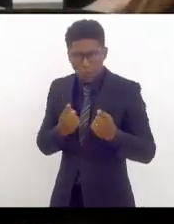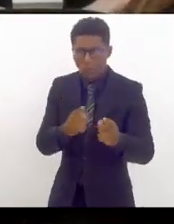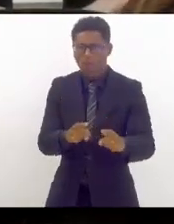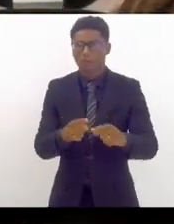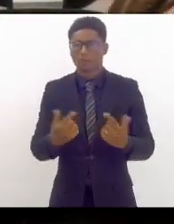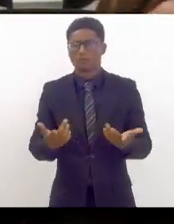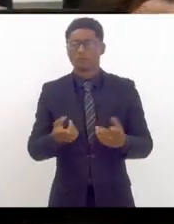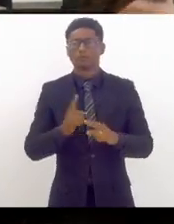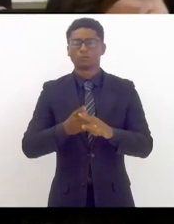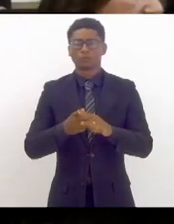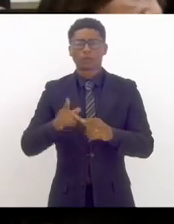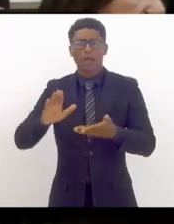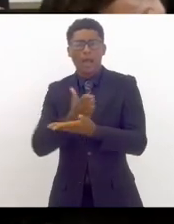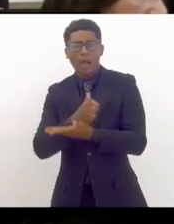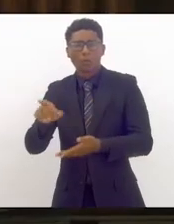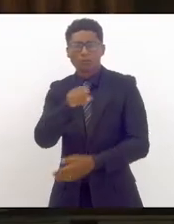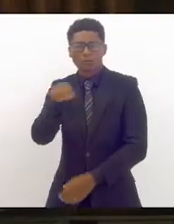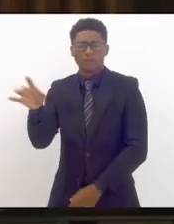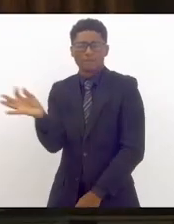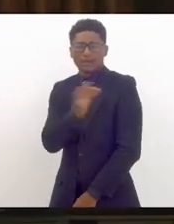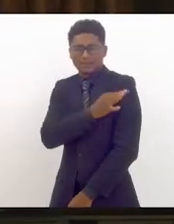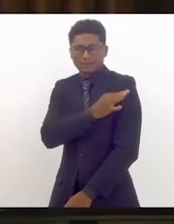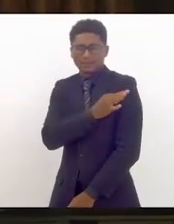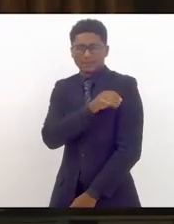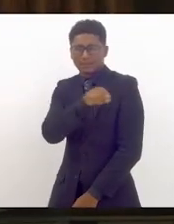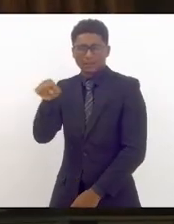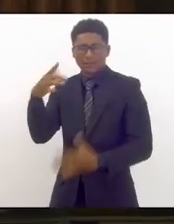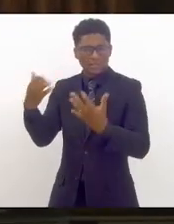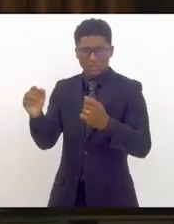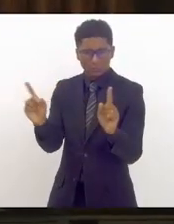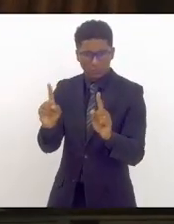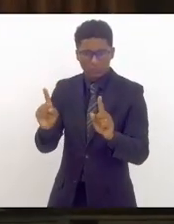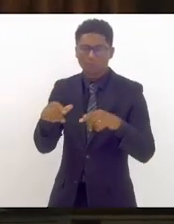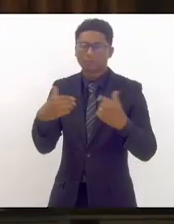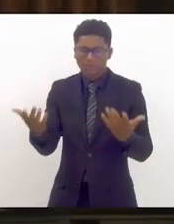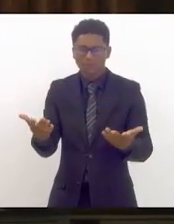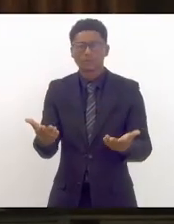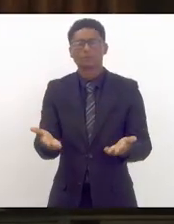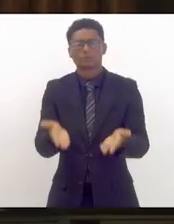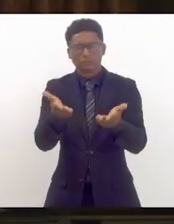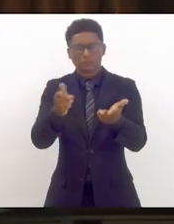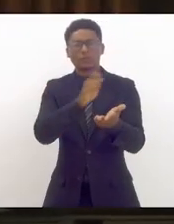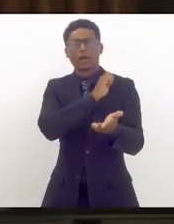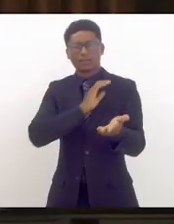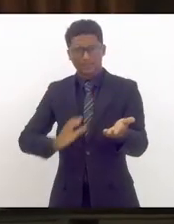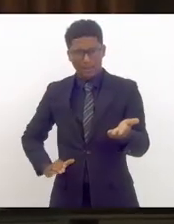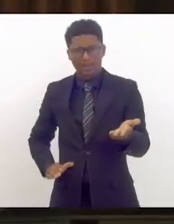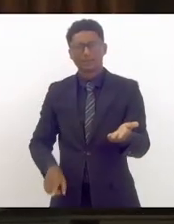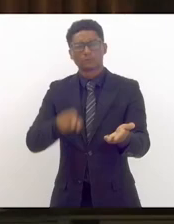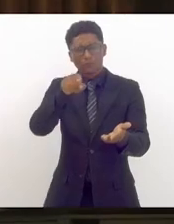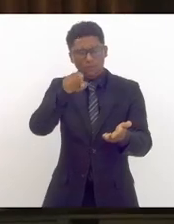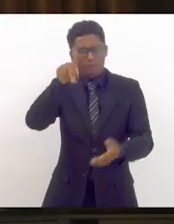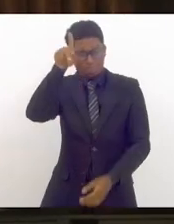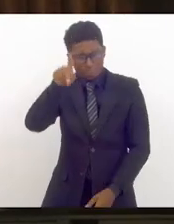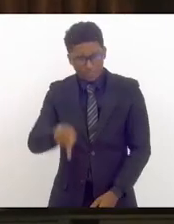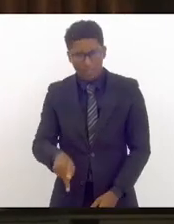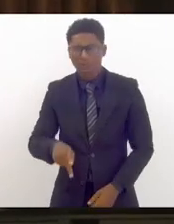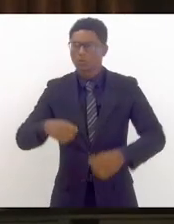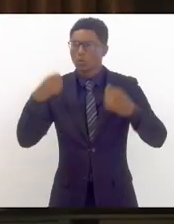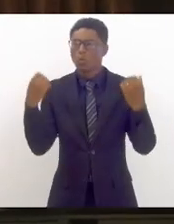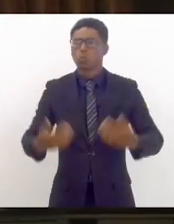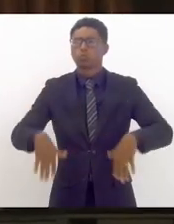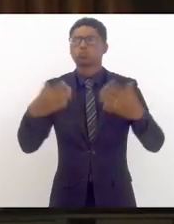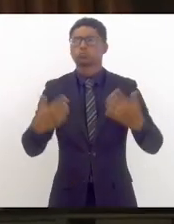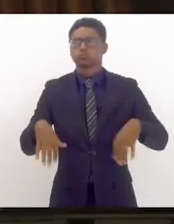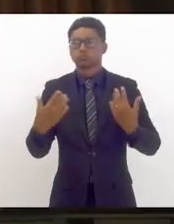a vacina e que negava a gravidade da crise. André, você fez uma gestão simbólica que mostra